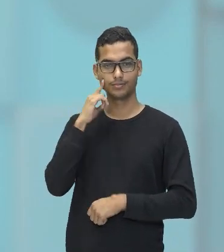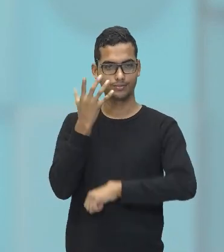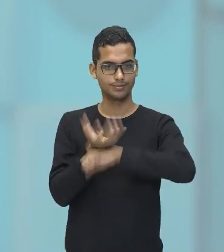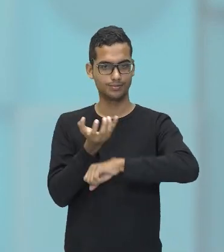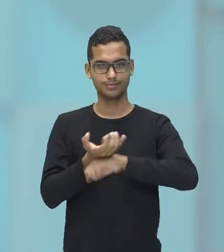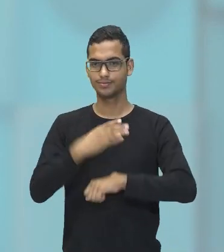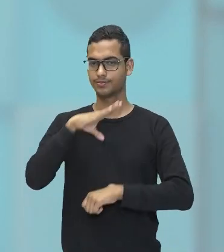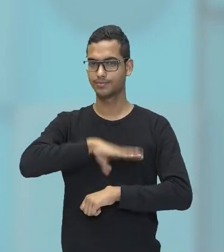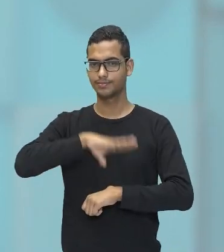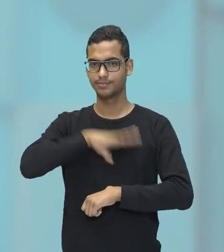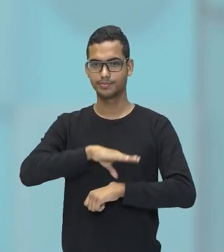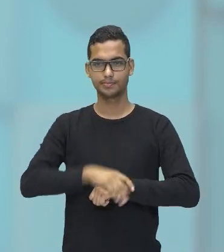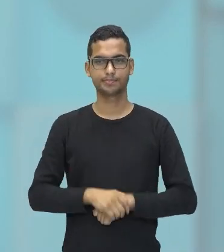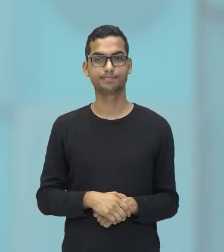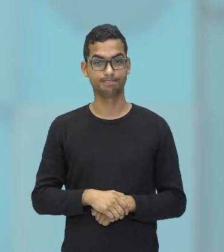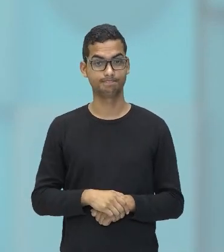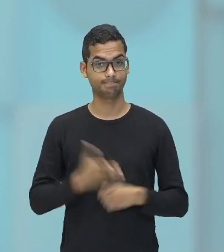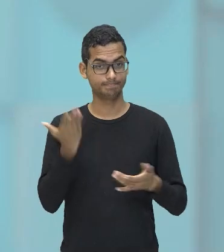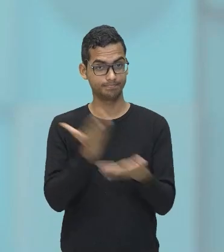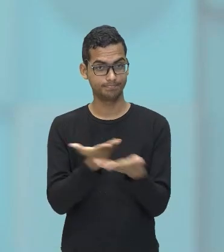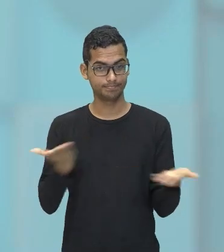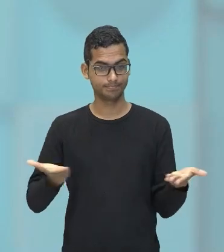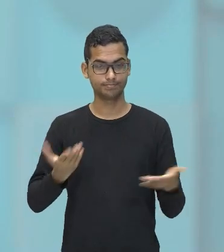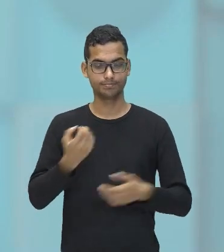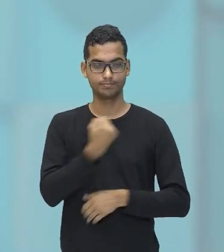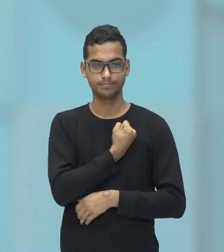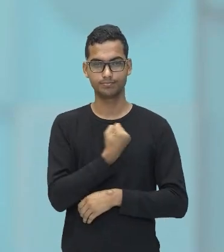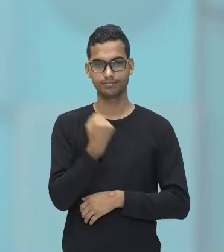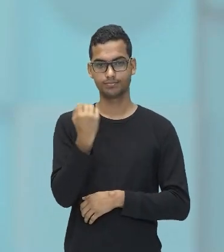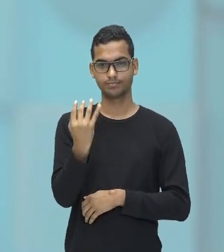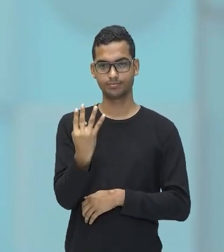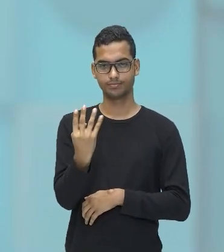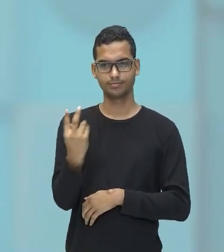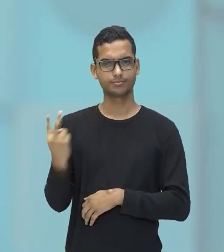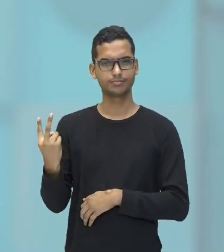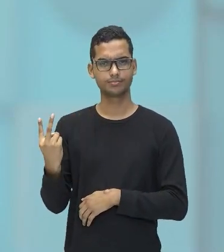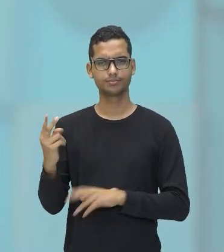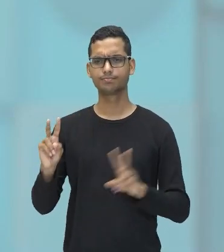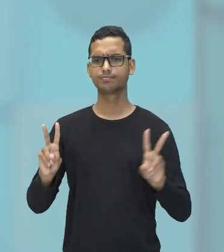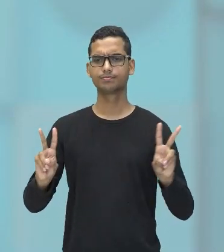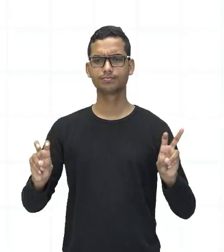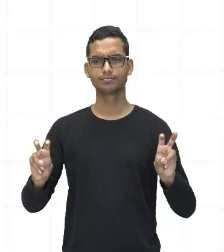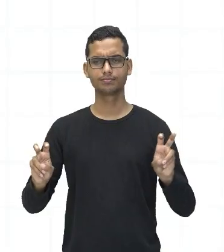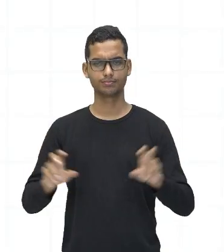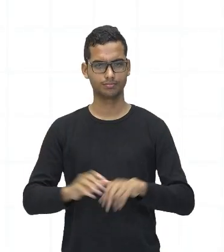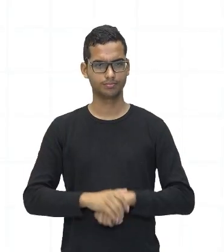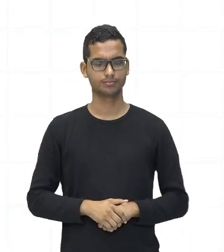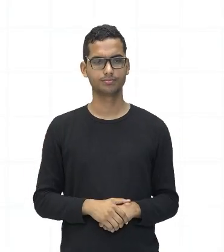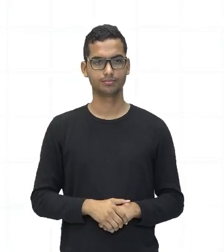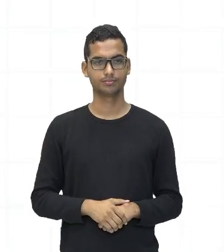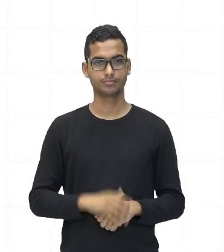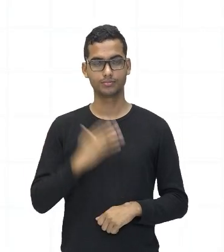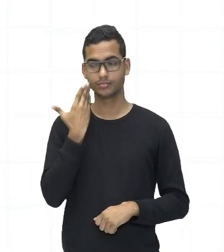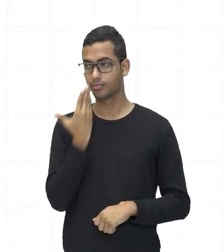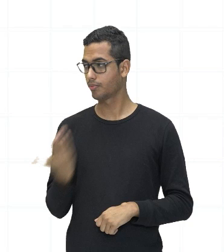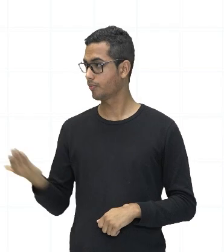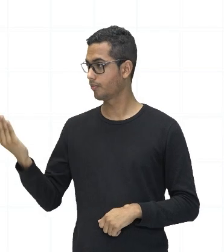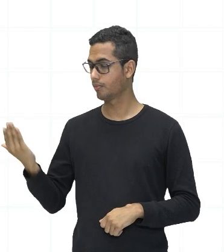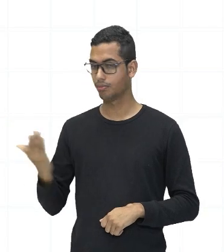língua portuguesa, e esta é a nossa aula de número 42, que tem o seguinte objeto de conhecimento. Observem aí,